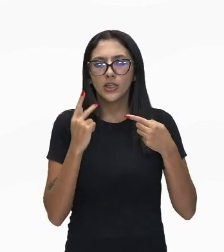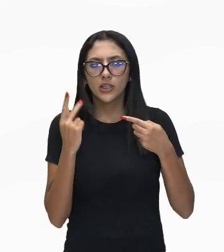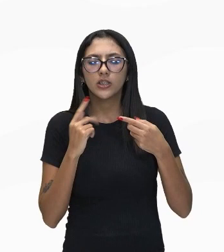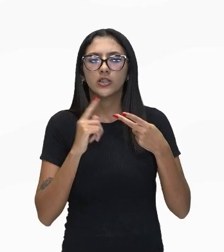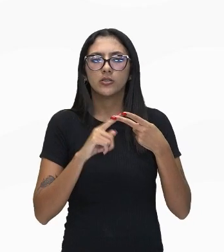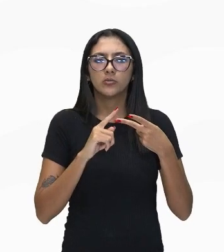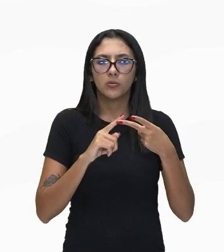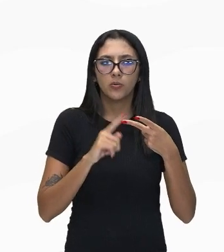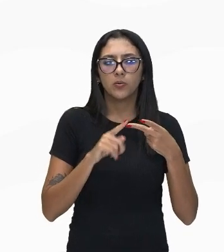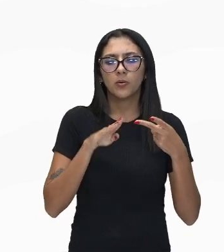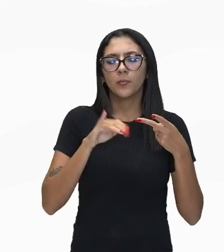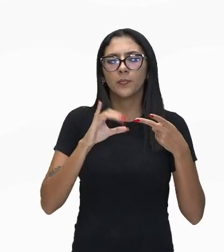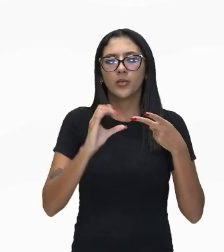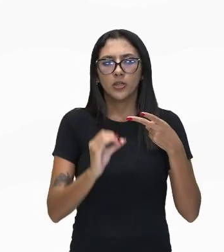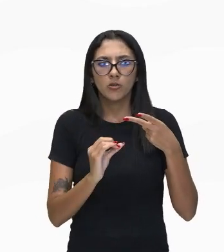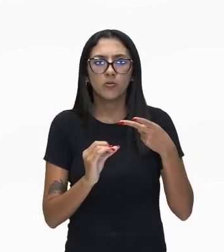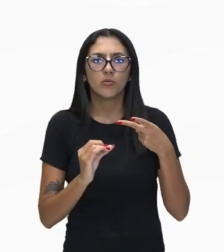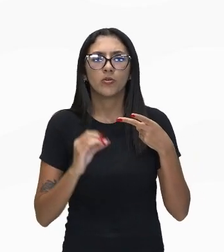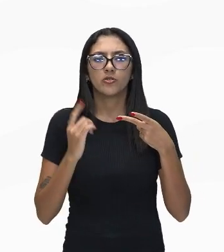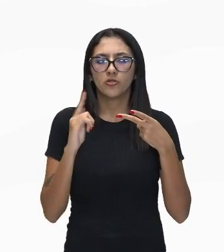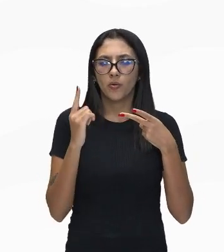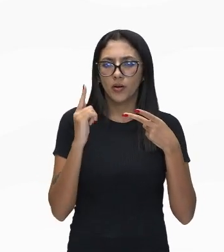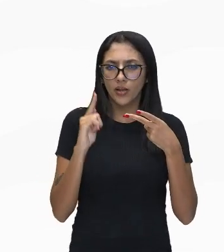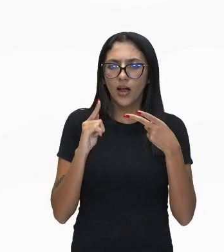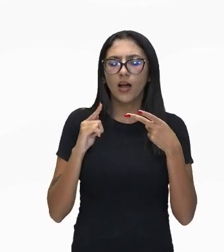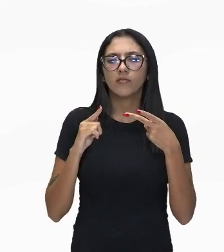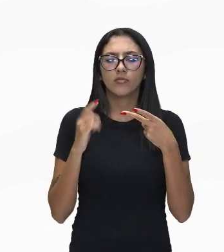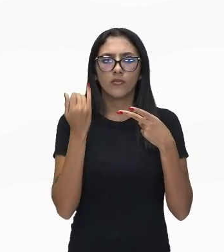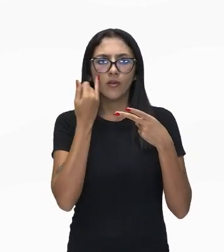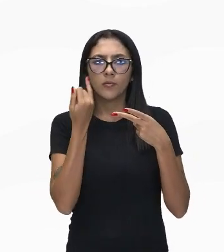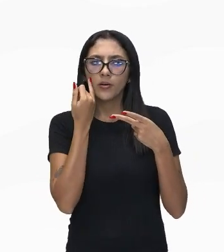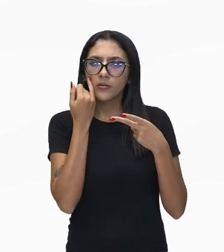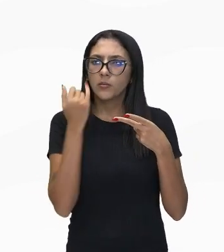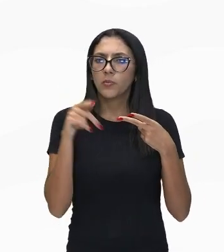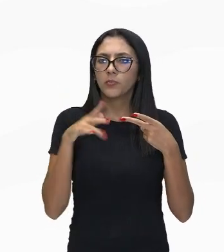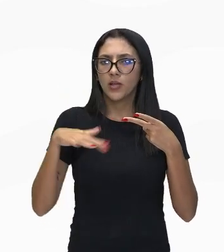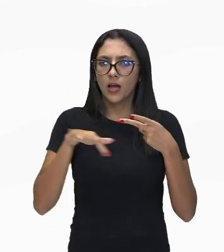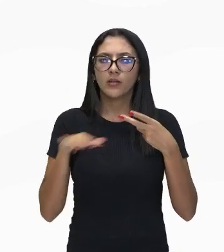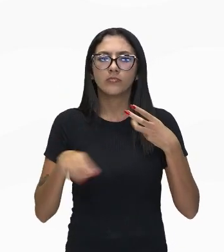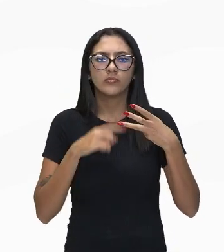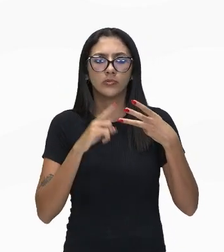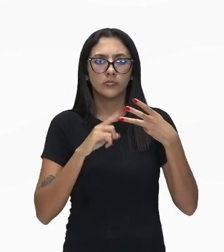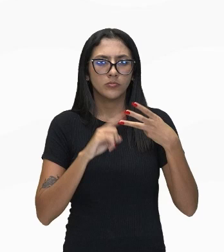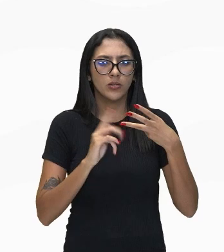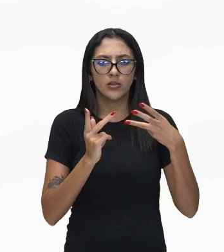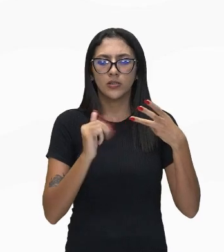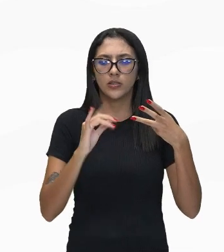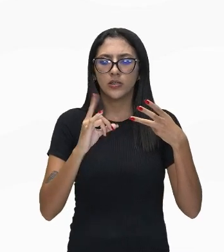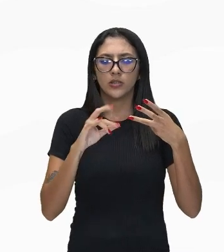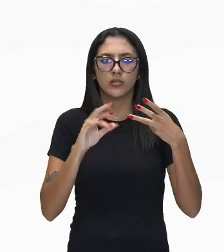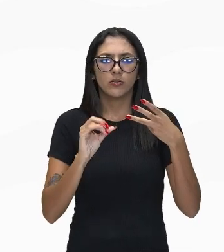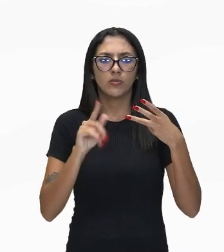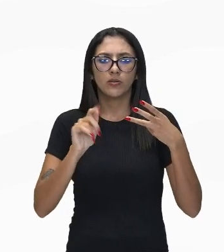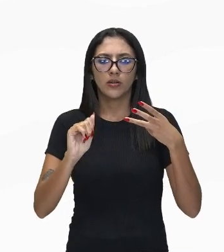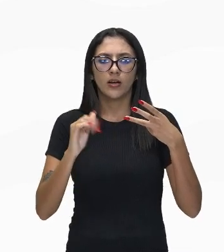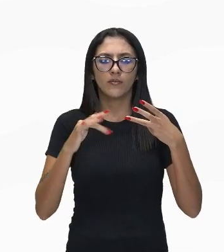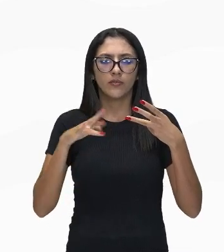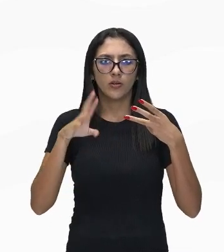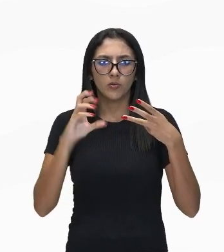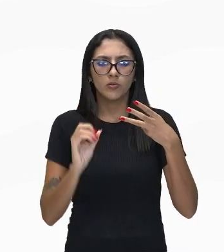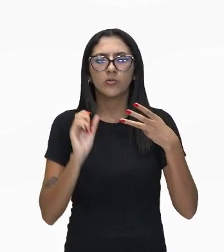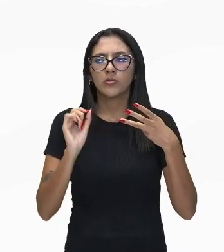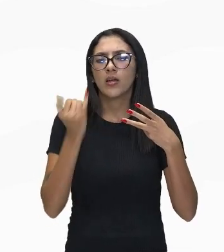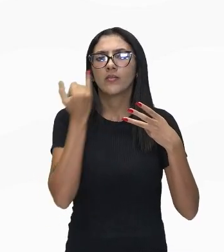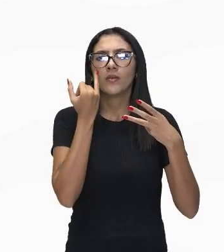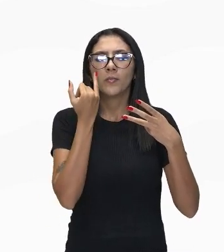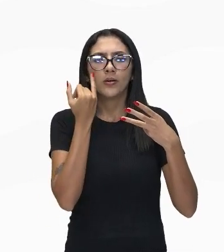geopolíticos, temos critérios biogeográficos e também temos critérios hidrográficos, ou seja,